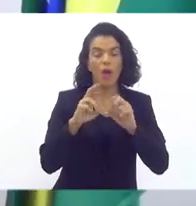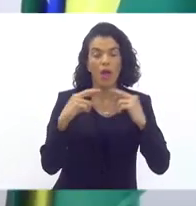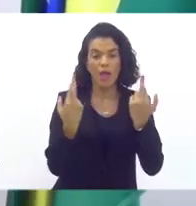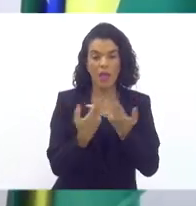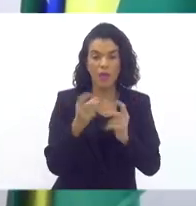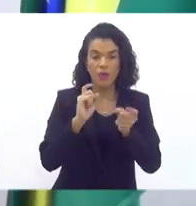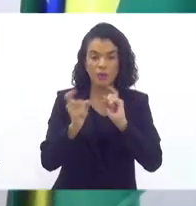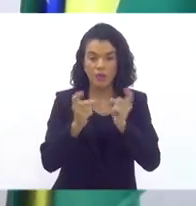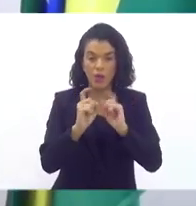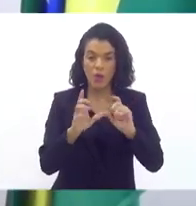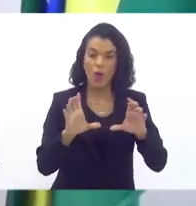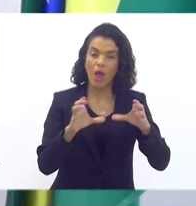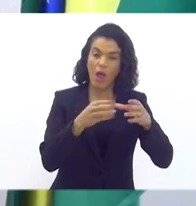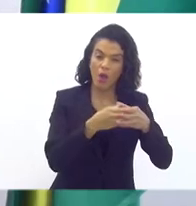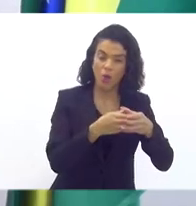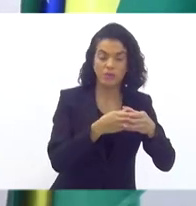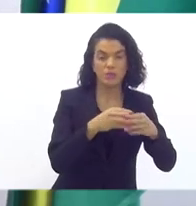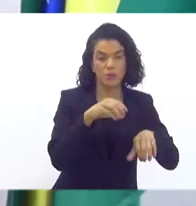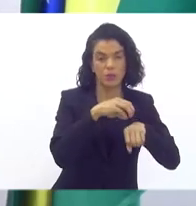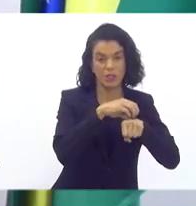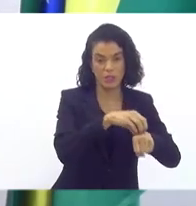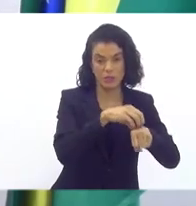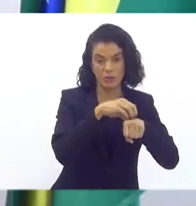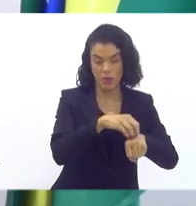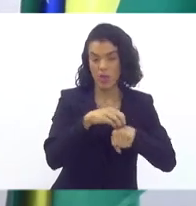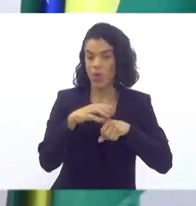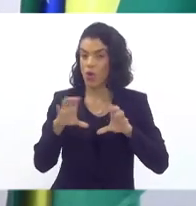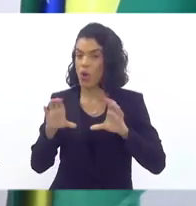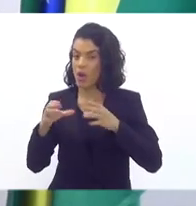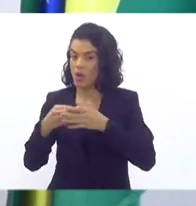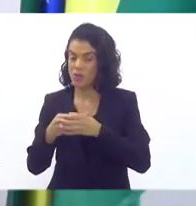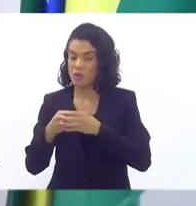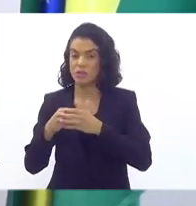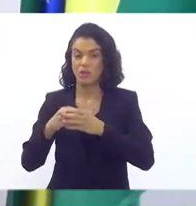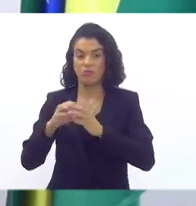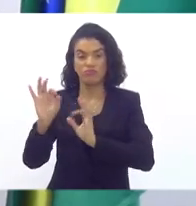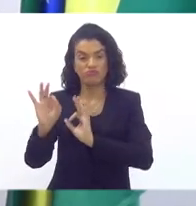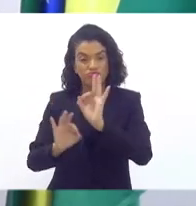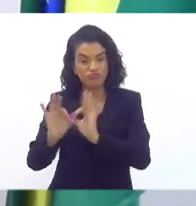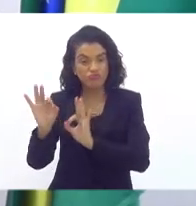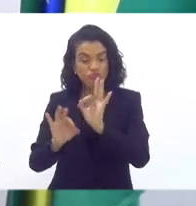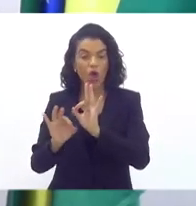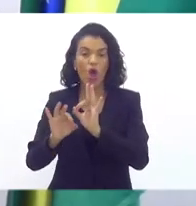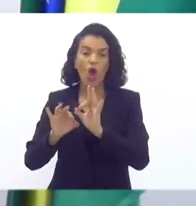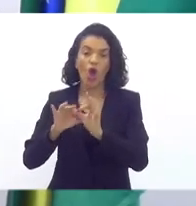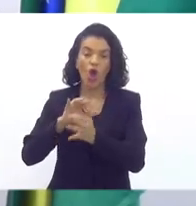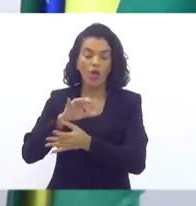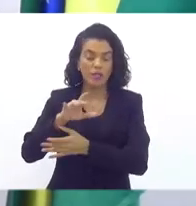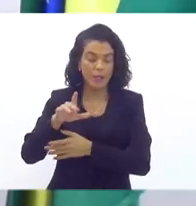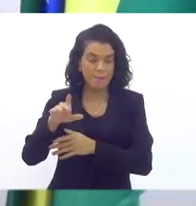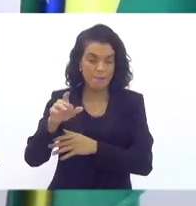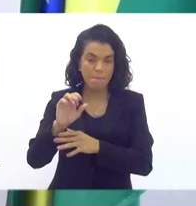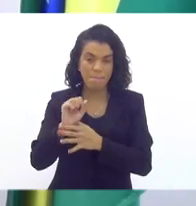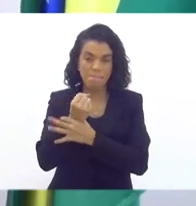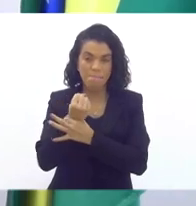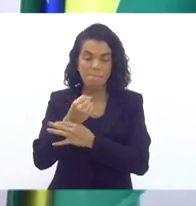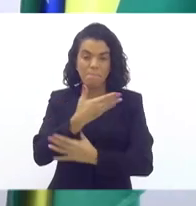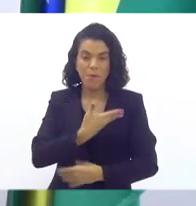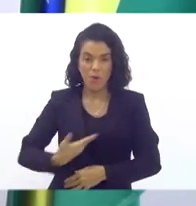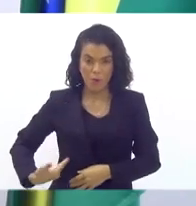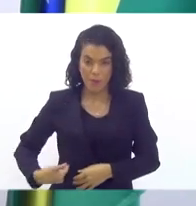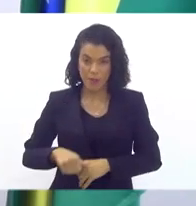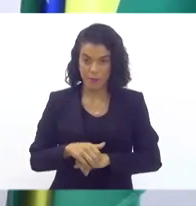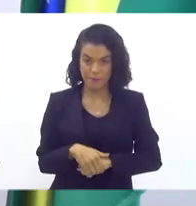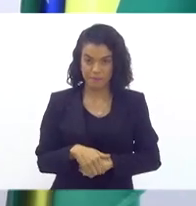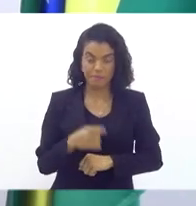da comissão de transporte com a nossa Comissão da ordem pública para averiguais exatamente o caráter dessas